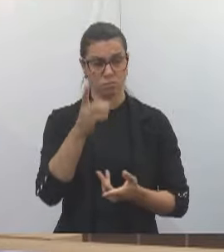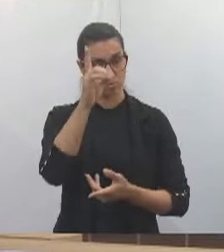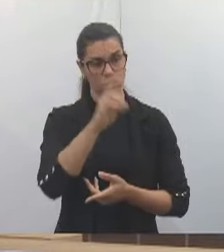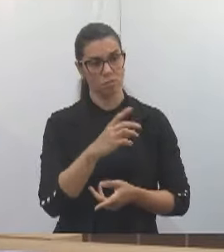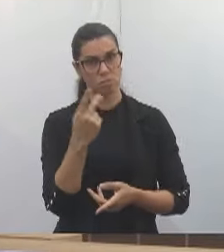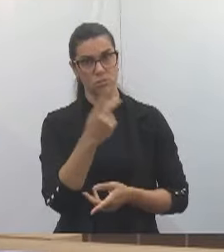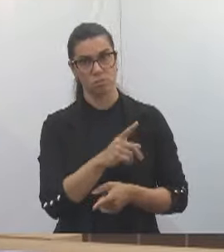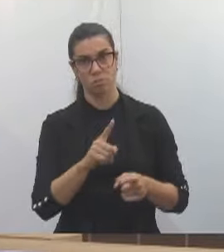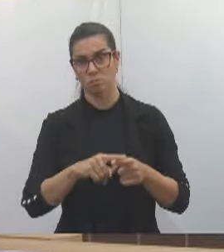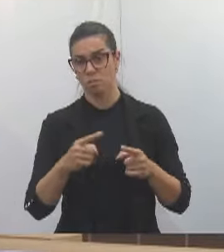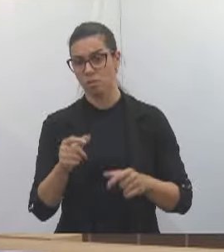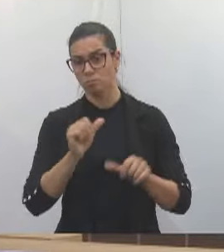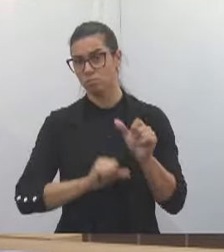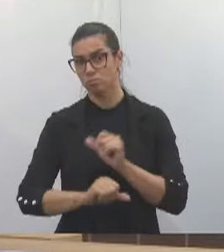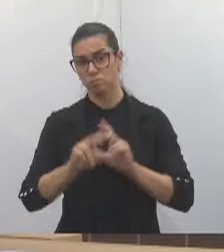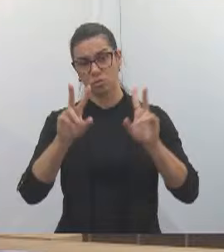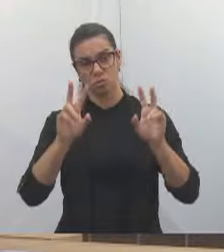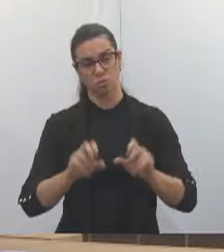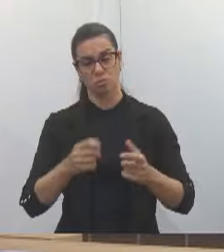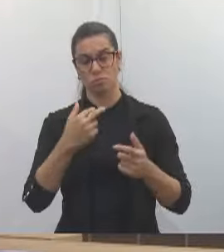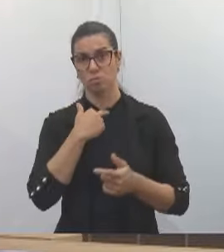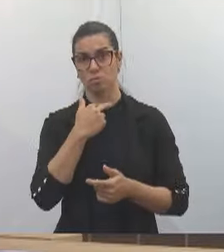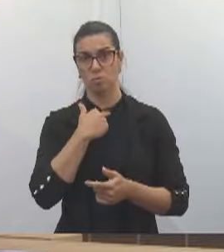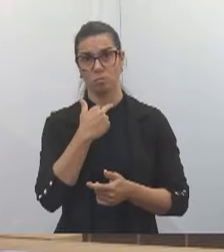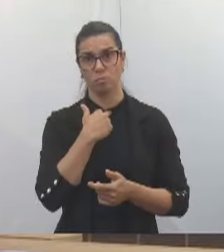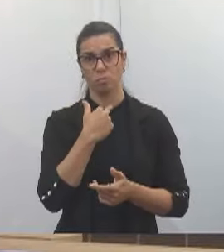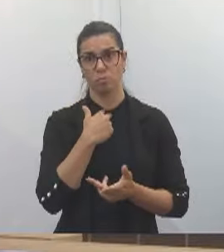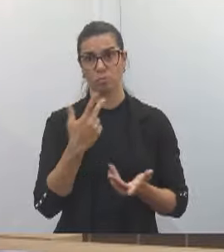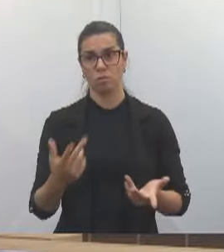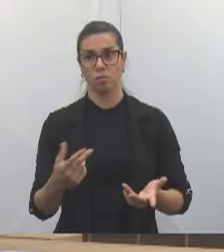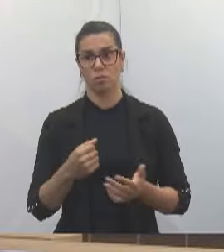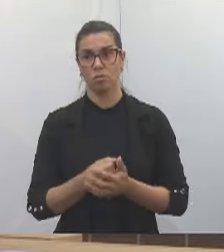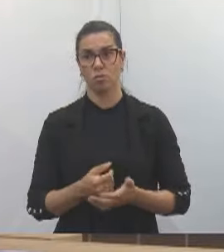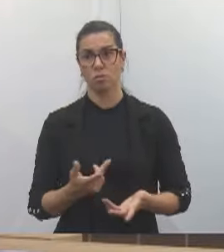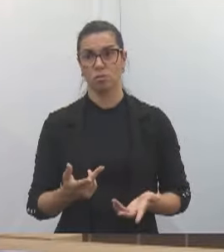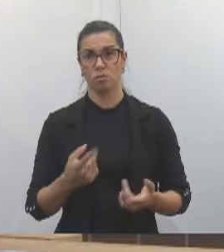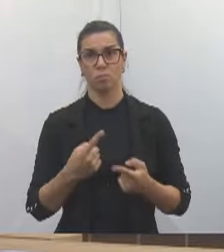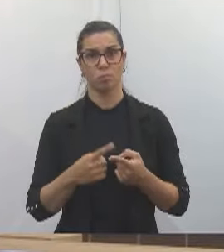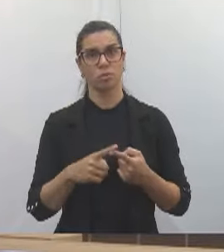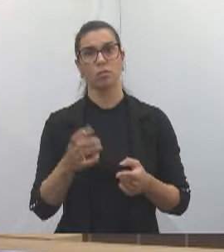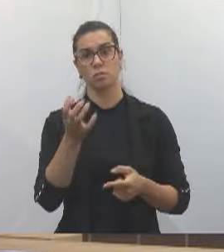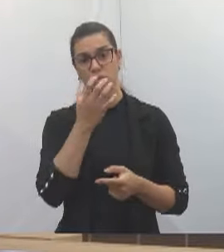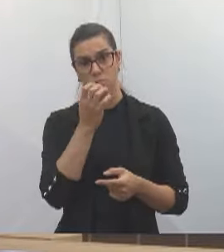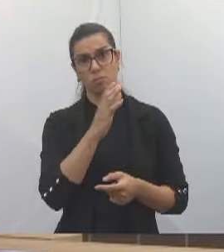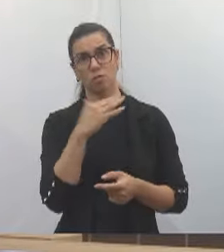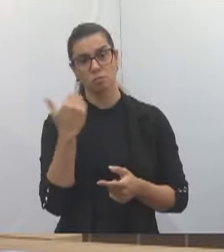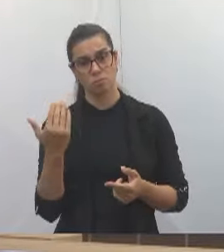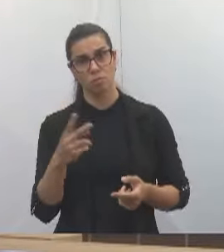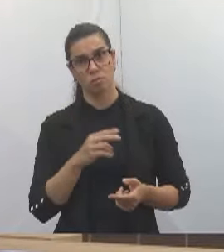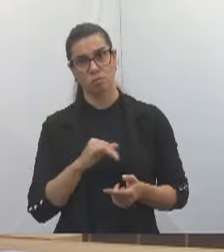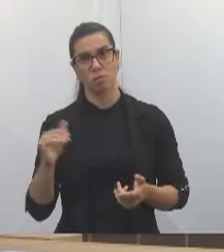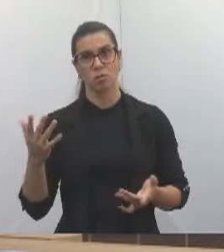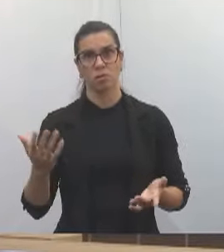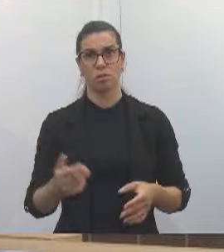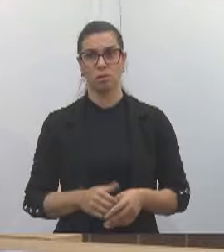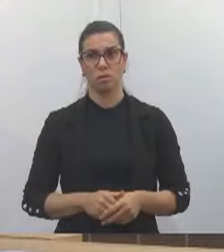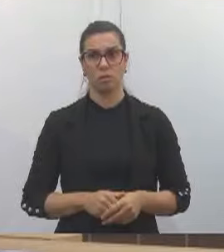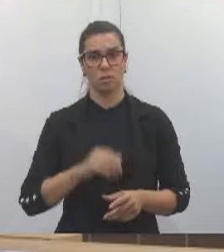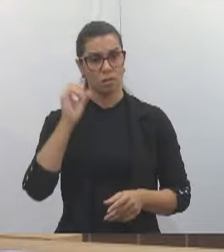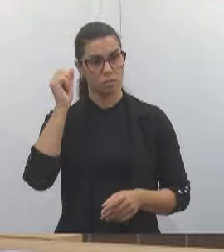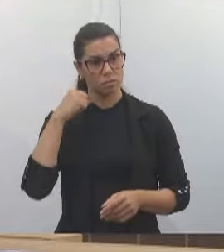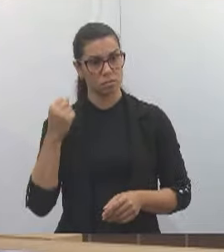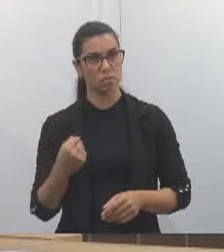para você mudar de assunto. Não dá para você mudar de assunto para colocar panos quentes, porque os animais estão morrendo. A Sônia cansou de colocar aqui, de